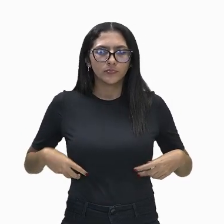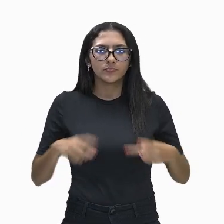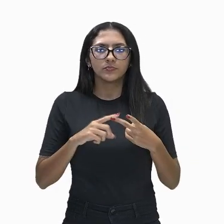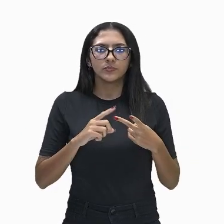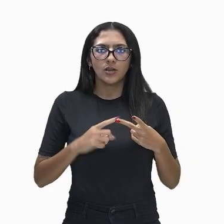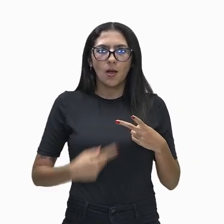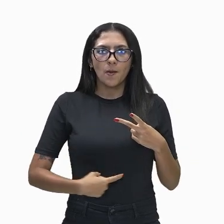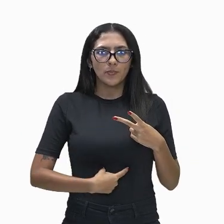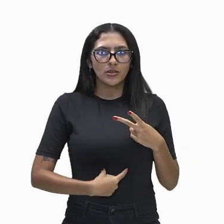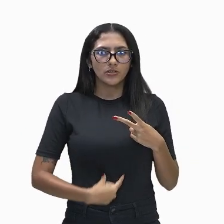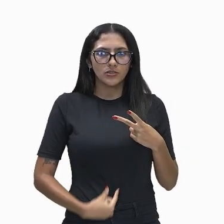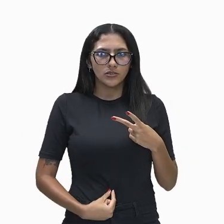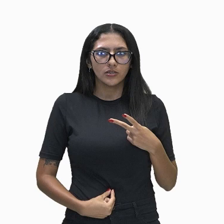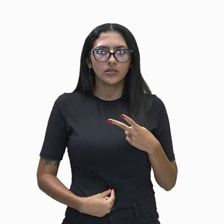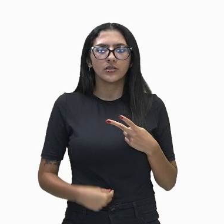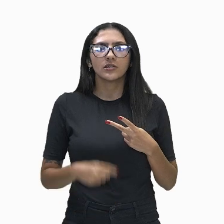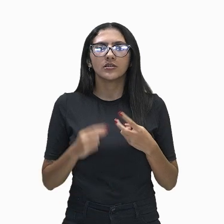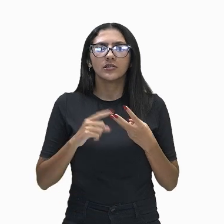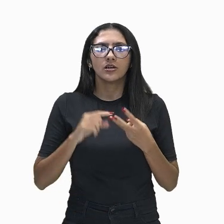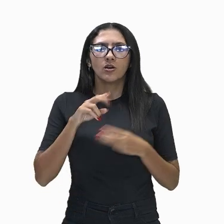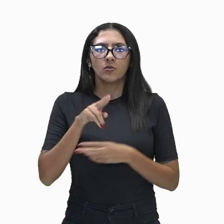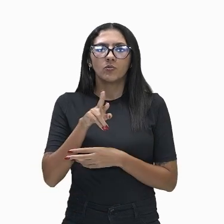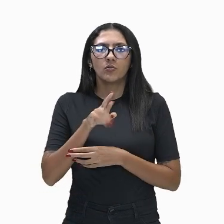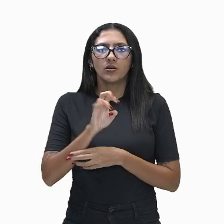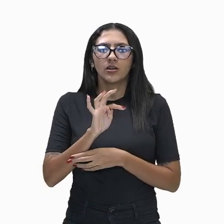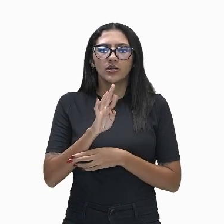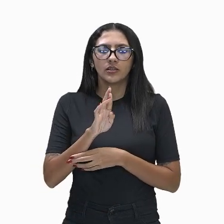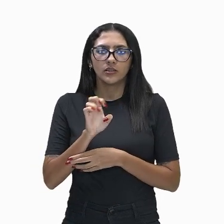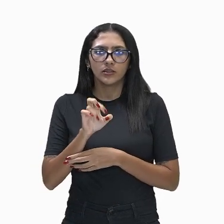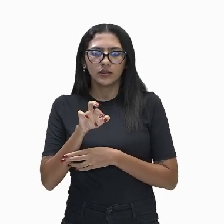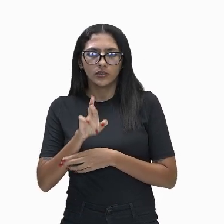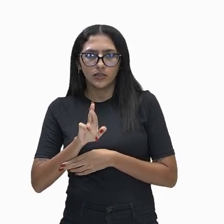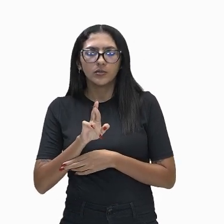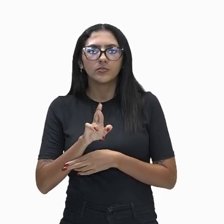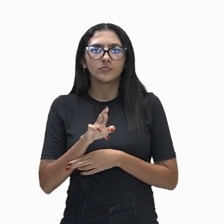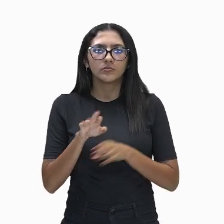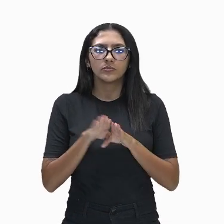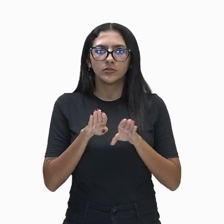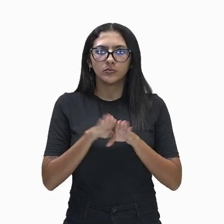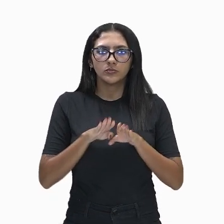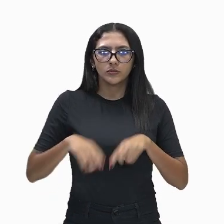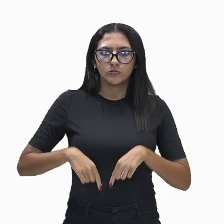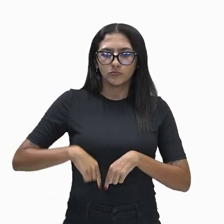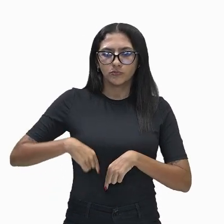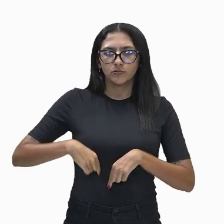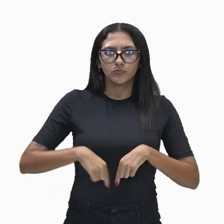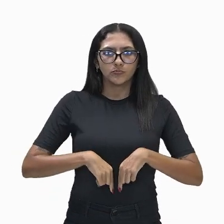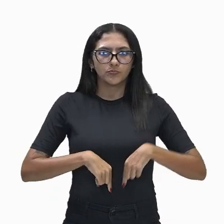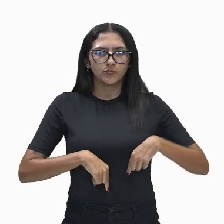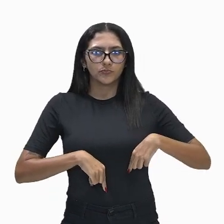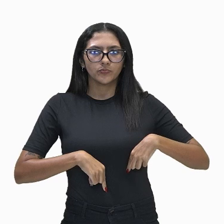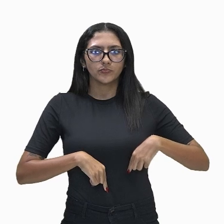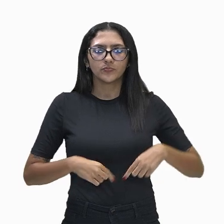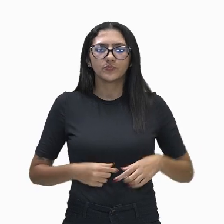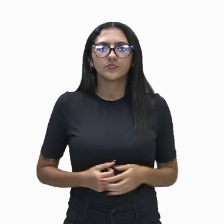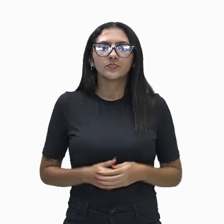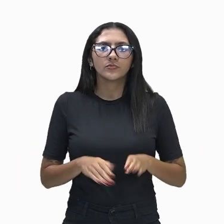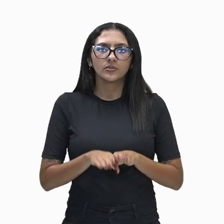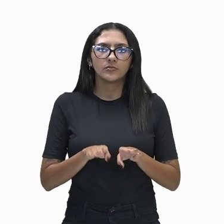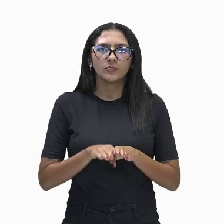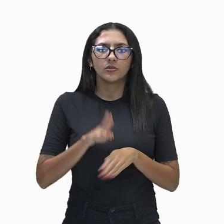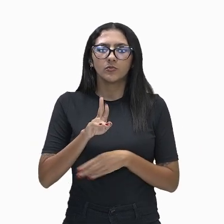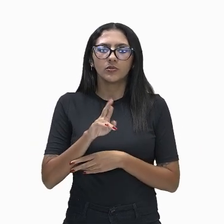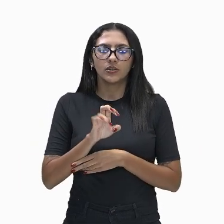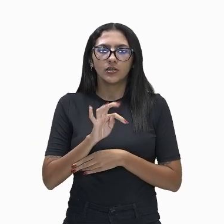bexiga, o uréter, que são dois canais, e a uretra.